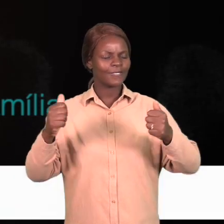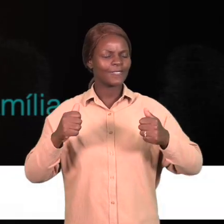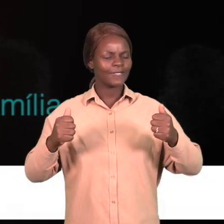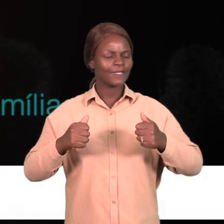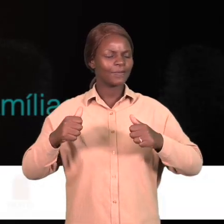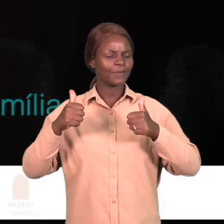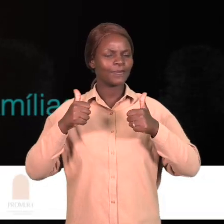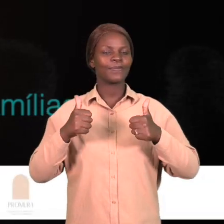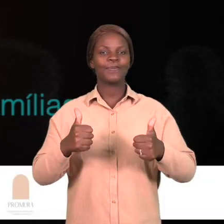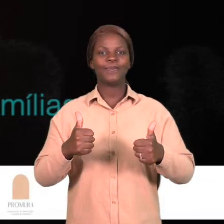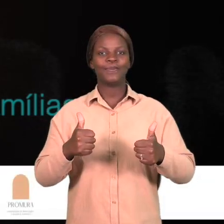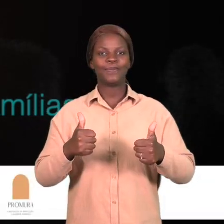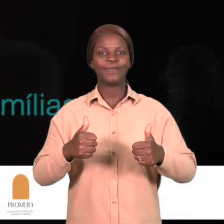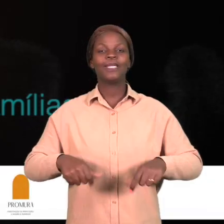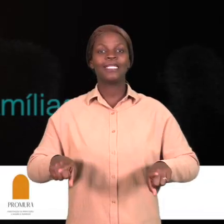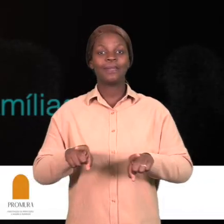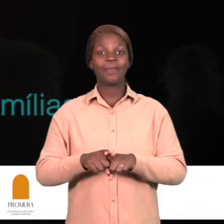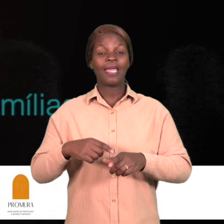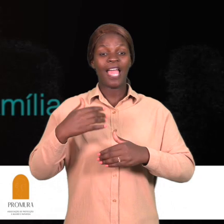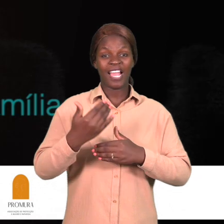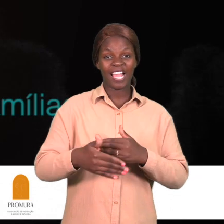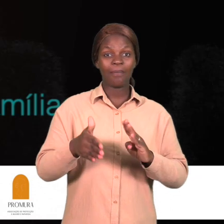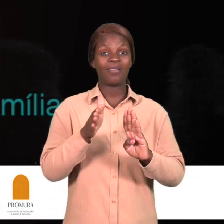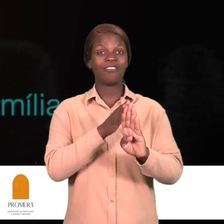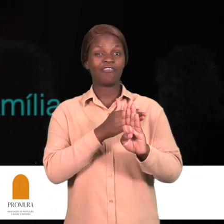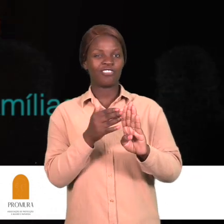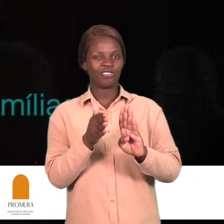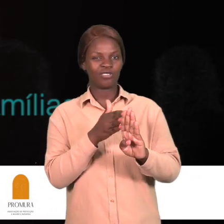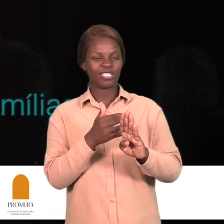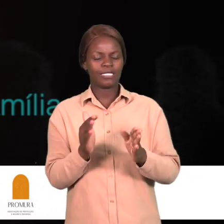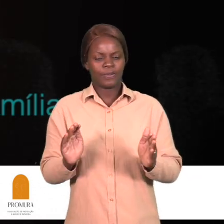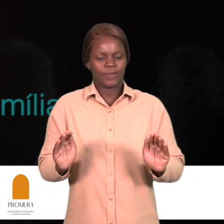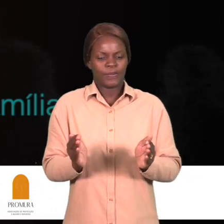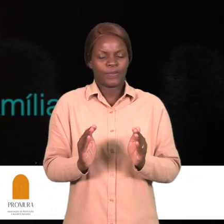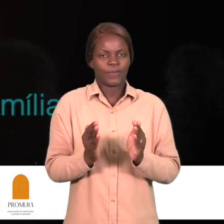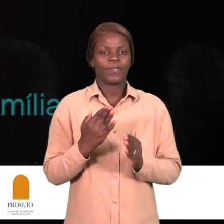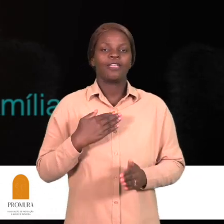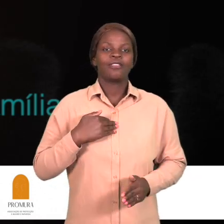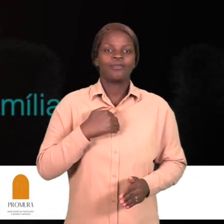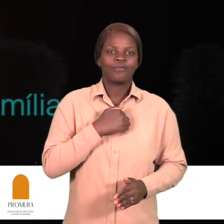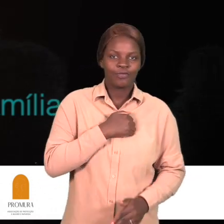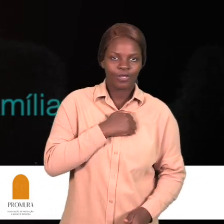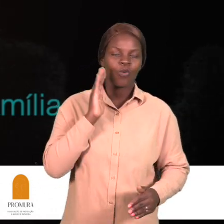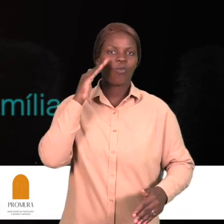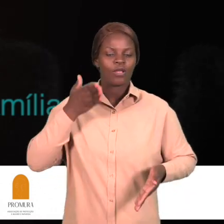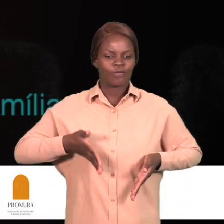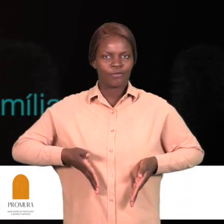infantil, fatores que contribuem para a estabilidade do país, económica e socialmente.